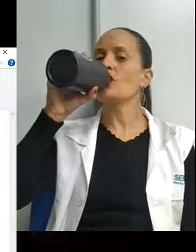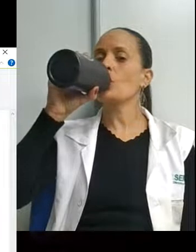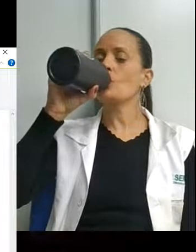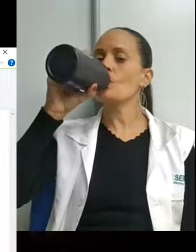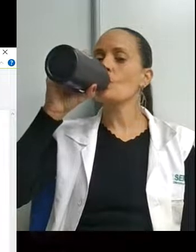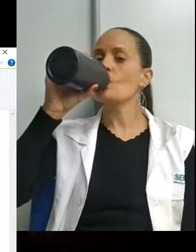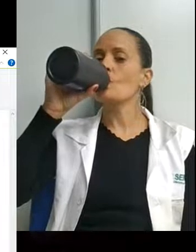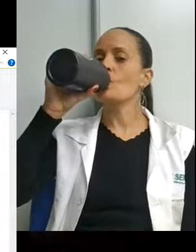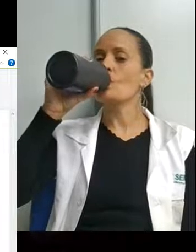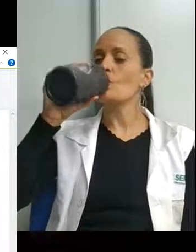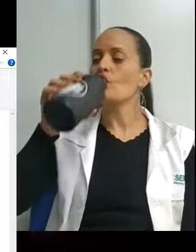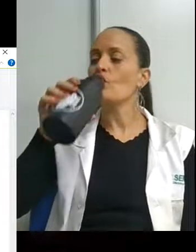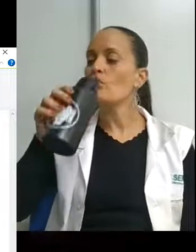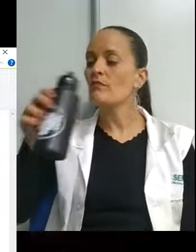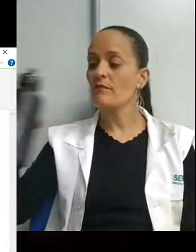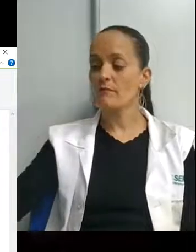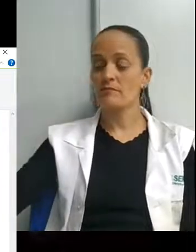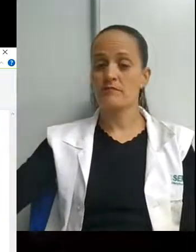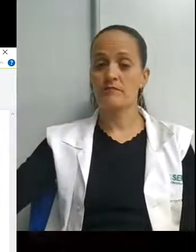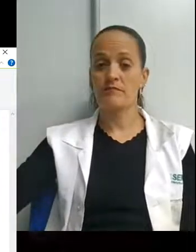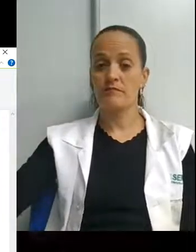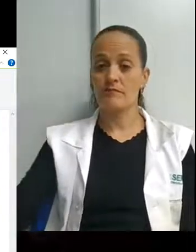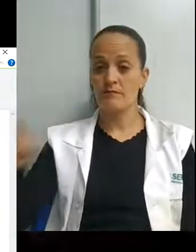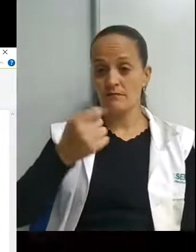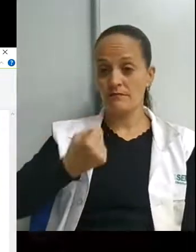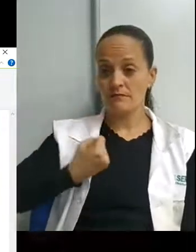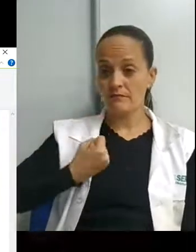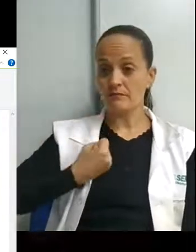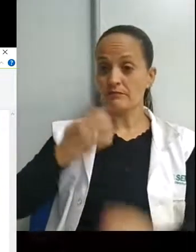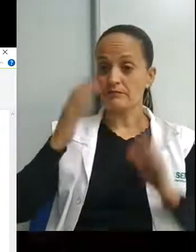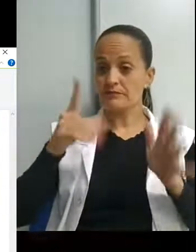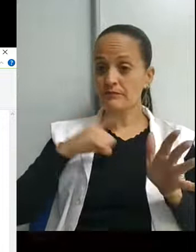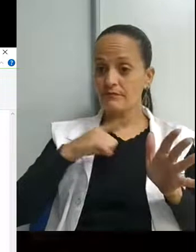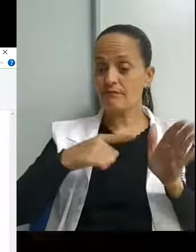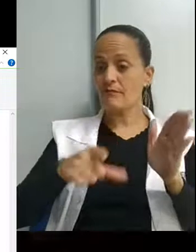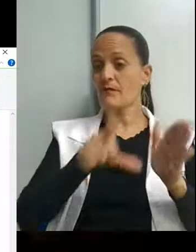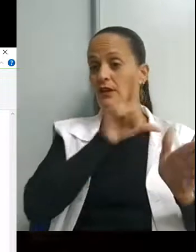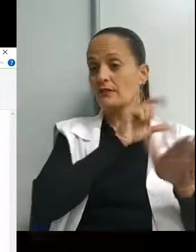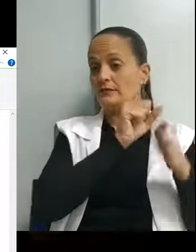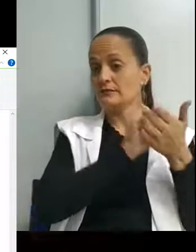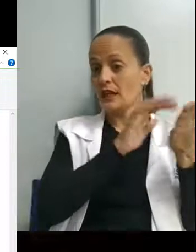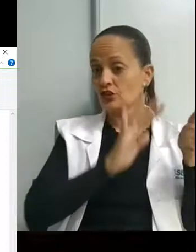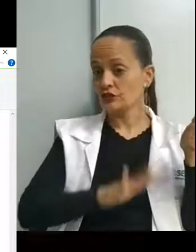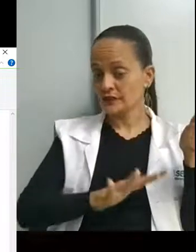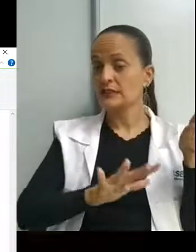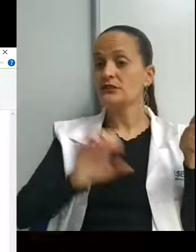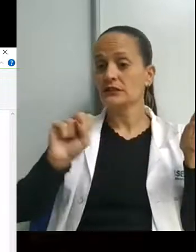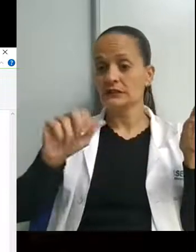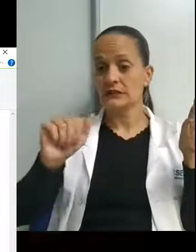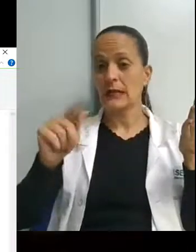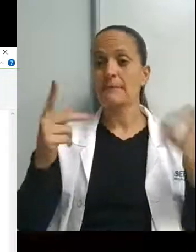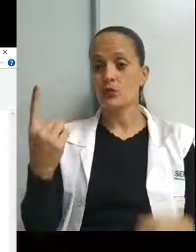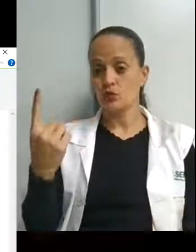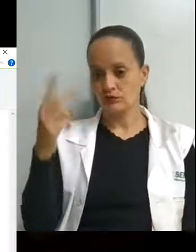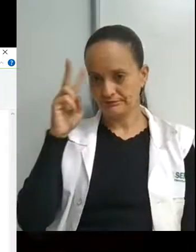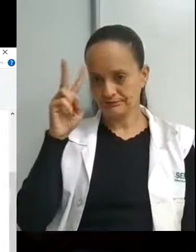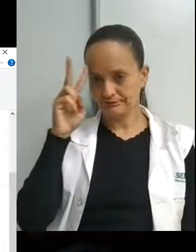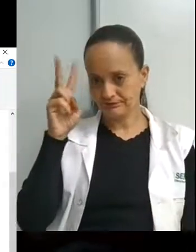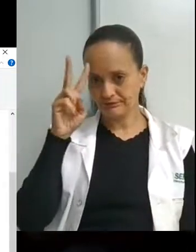24,95 o quê? Ohms, que é a resistência total que a gente calculou na onde? Lá na SAP 1, né? Senhor, por que